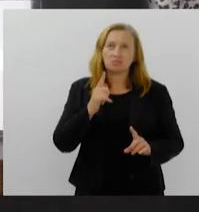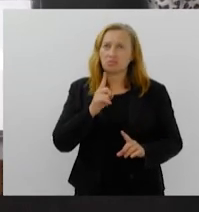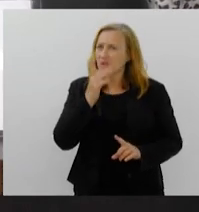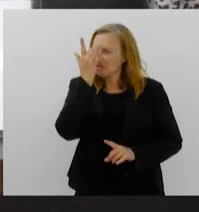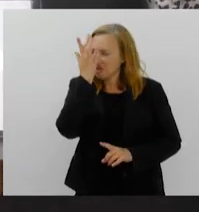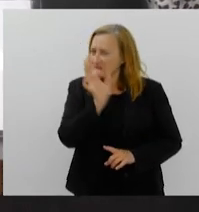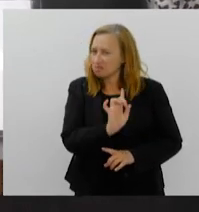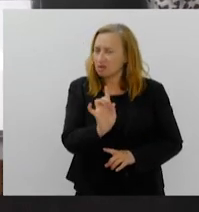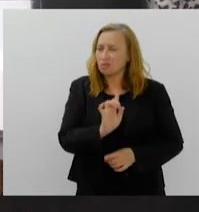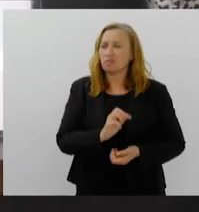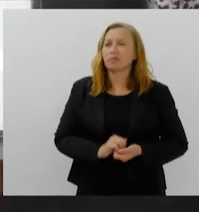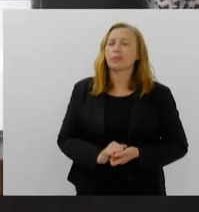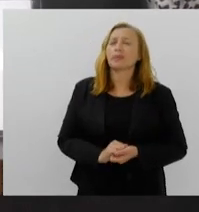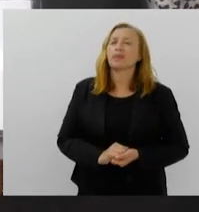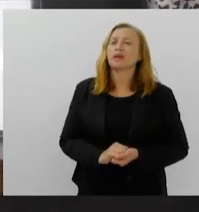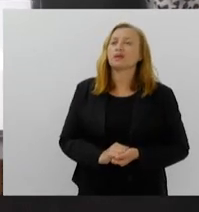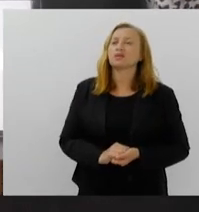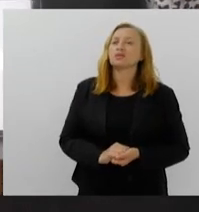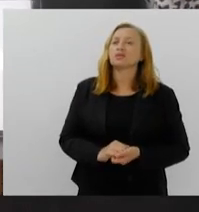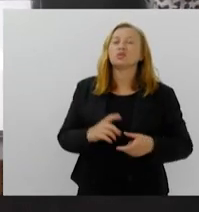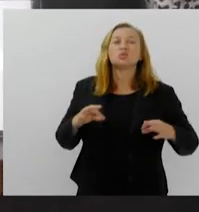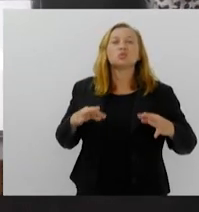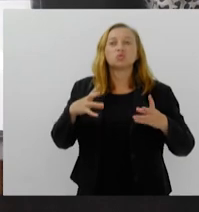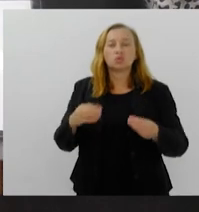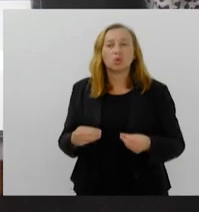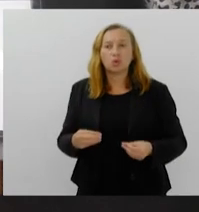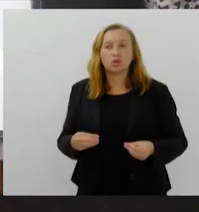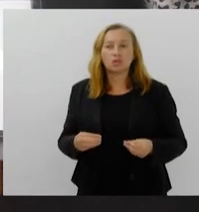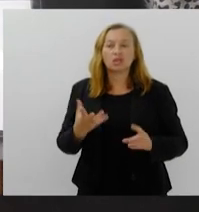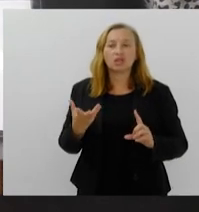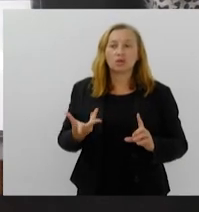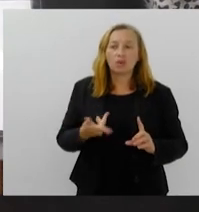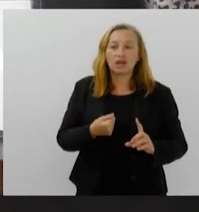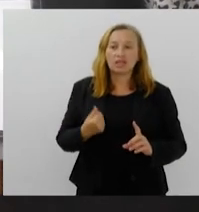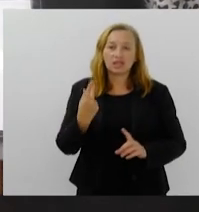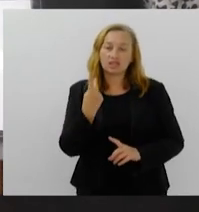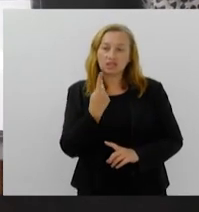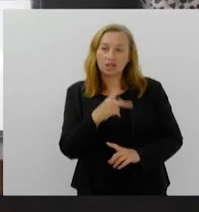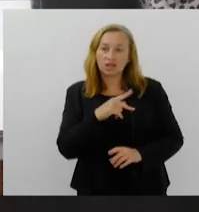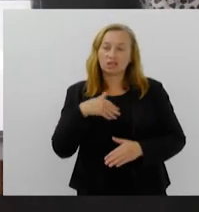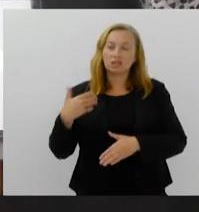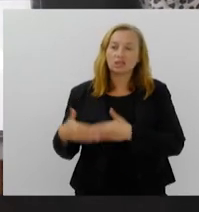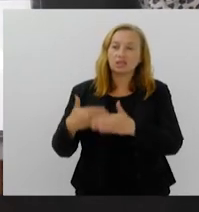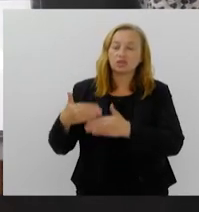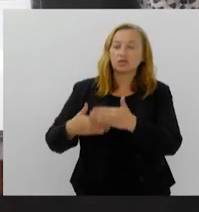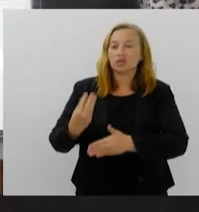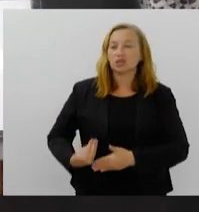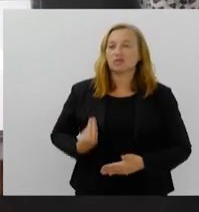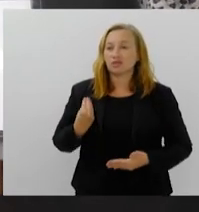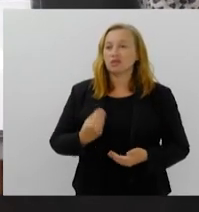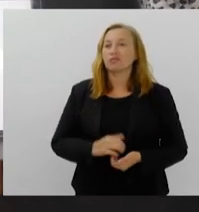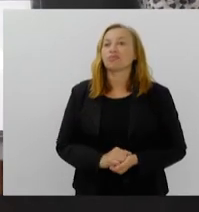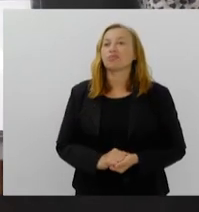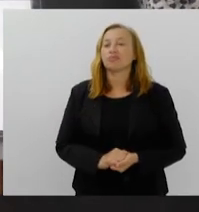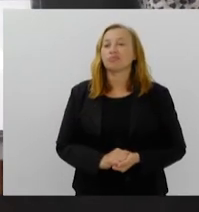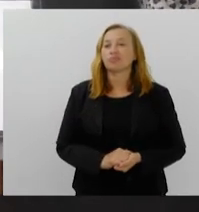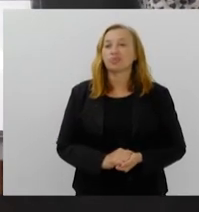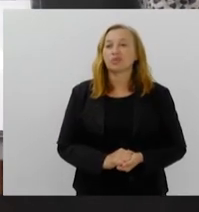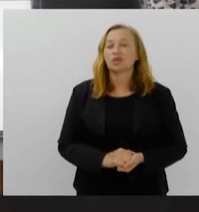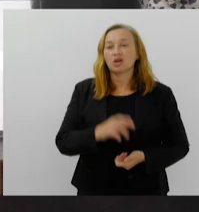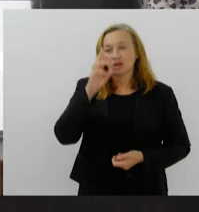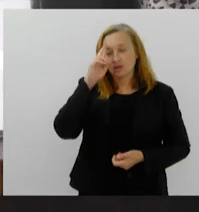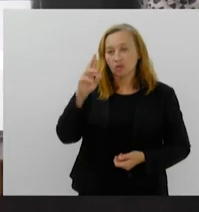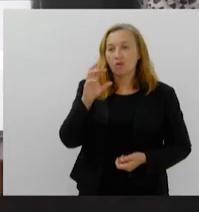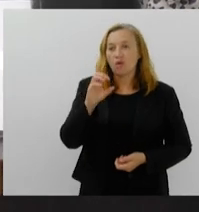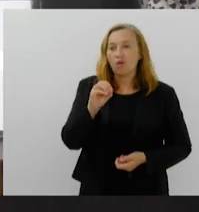fácil. Diante de todas as suas qualidades e de sua trajetória de vida. Senhor